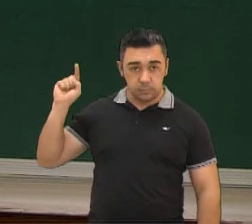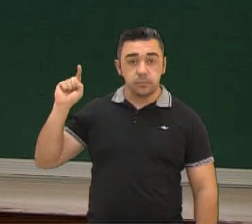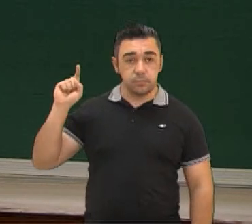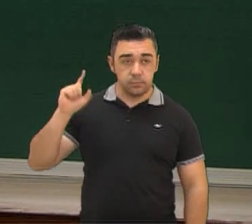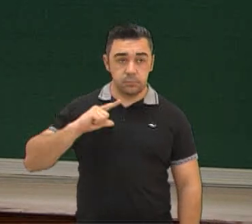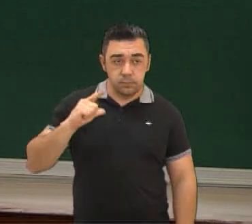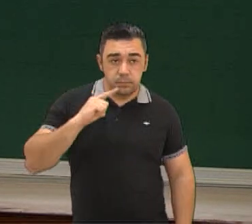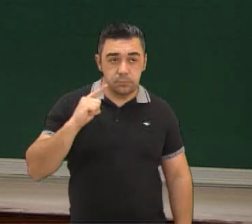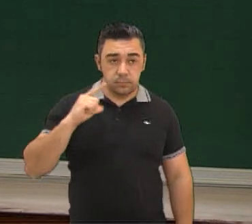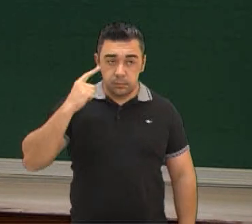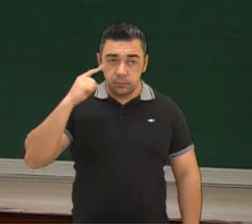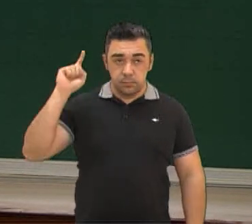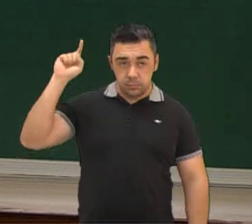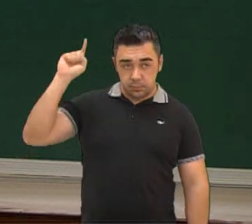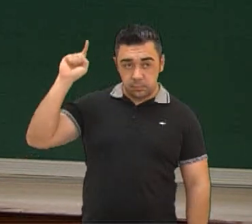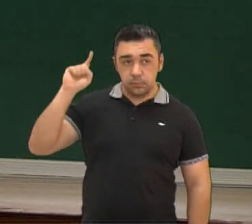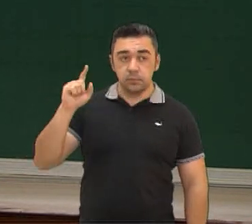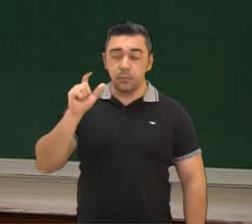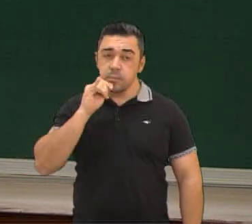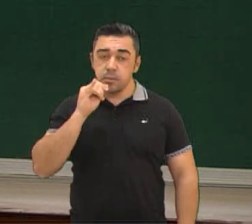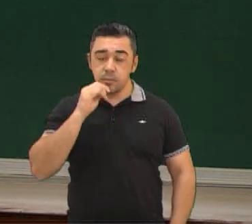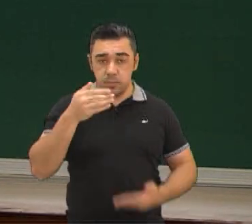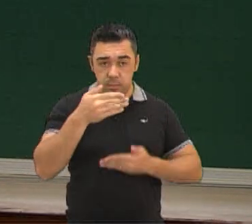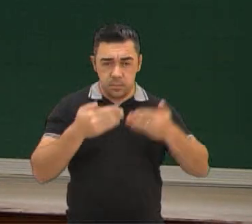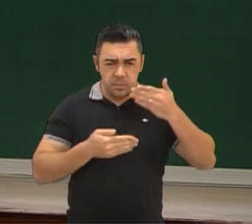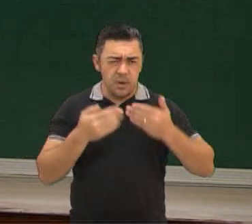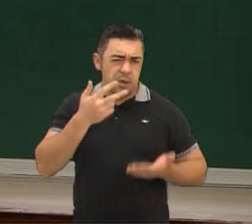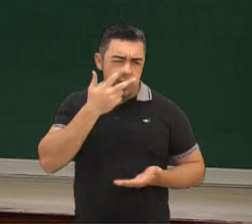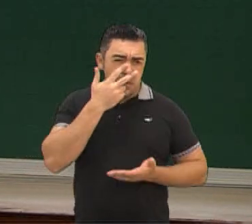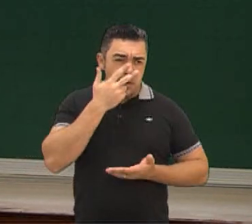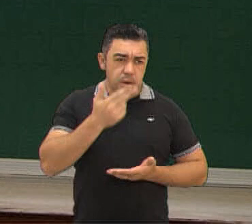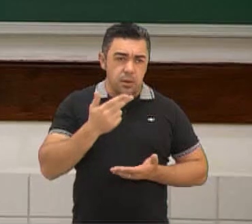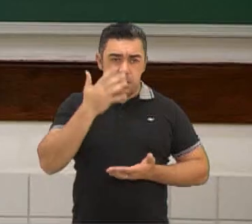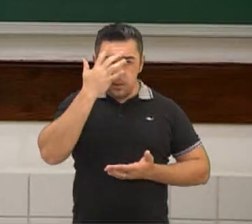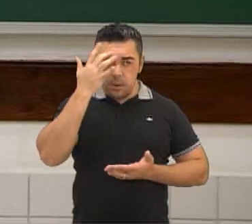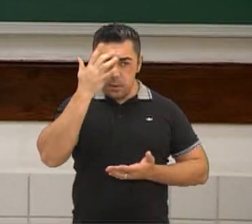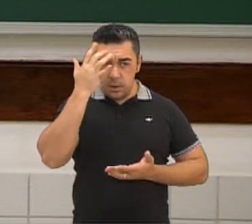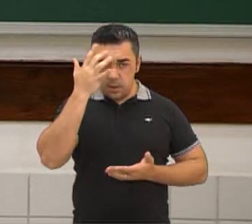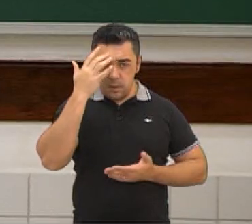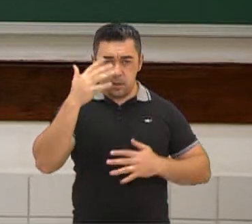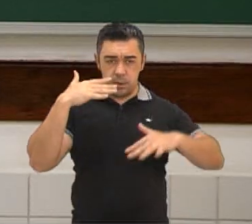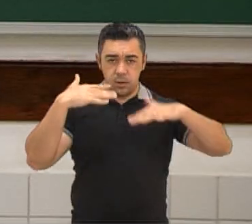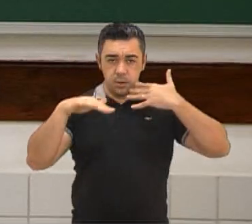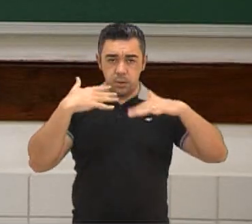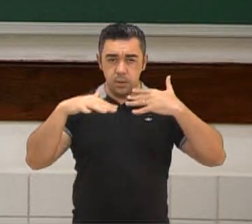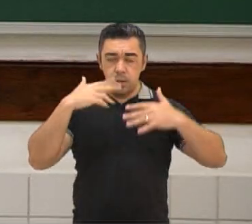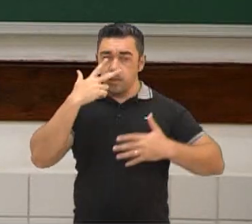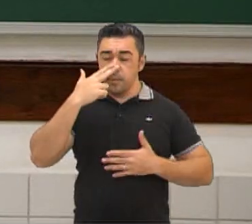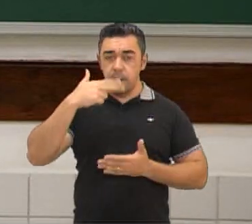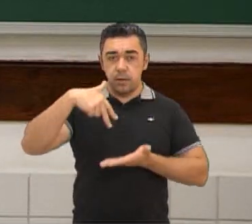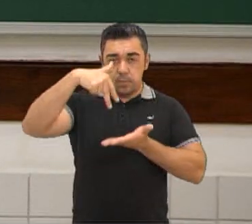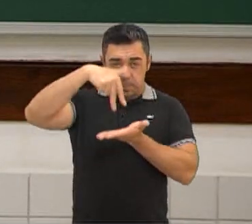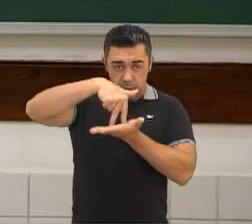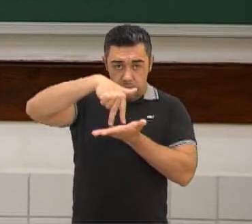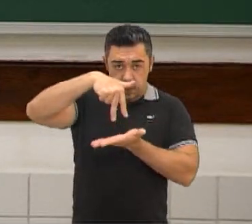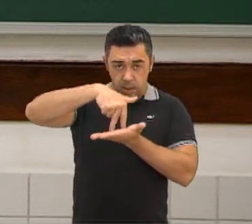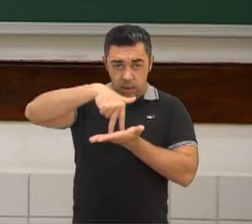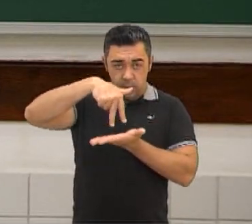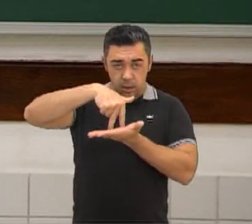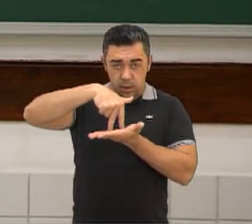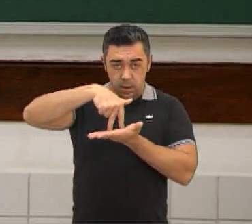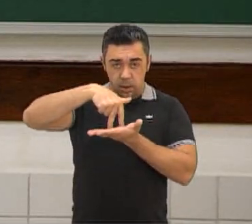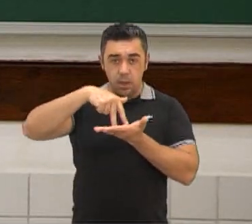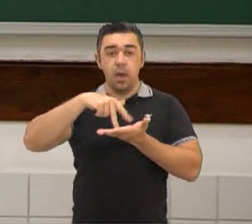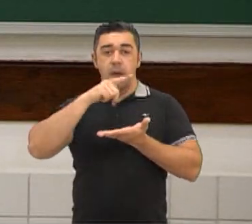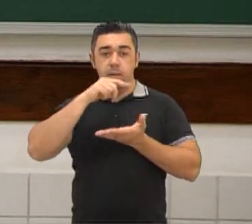que nós temos ali no nosso slide, parece que os atletas estão com o pé no fundo da piscina, né? Estão em